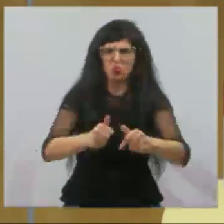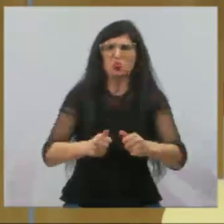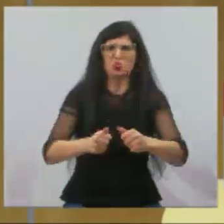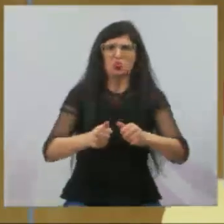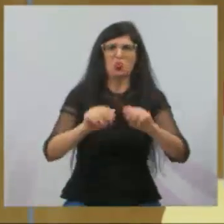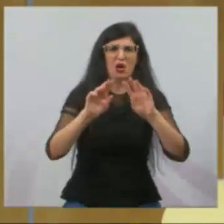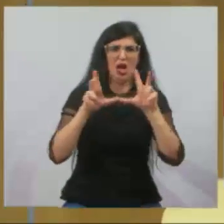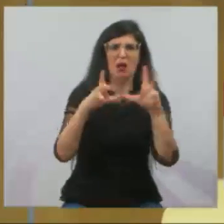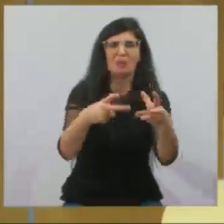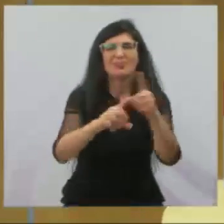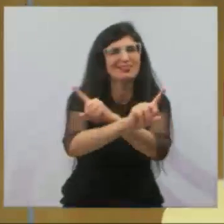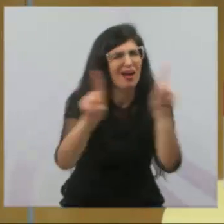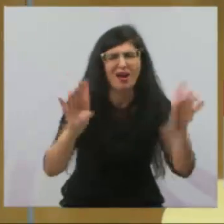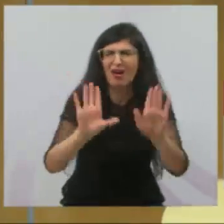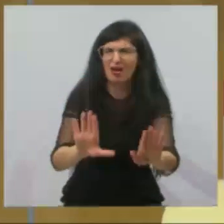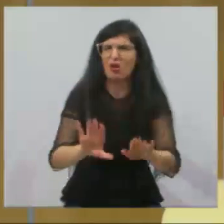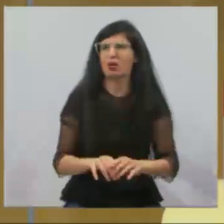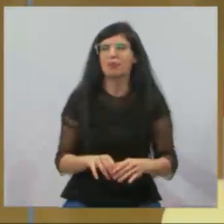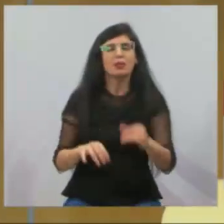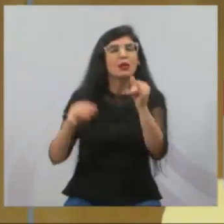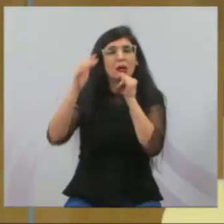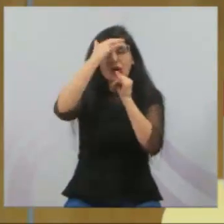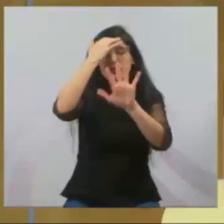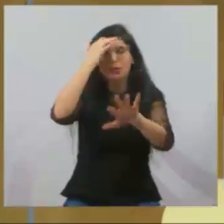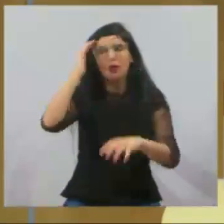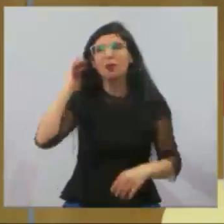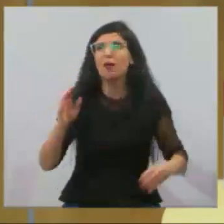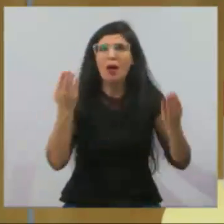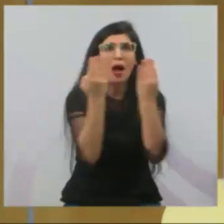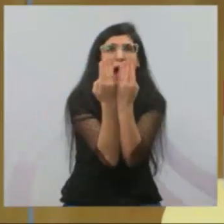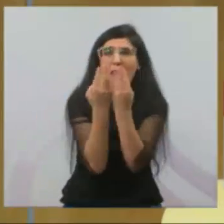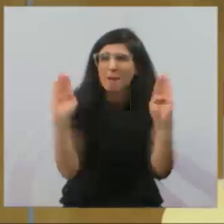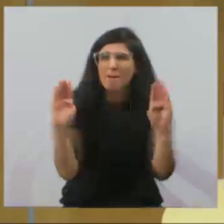Pô, estamos pensando em abrir bar, restaurante, isso tem que ser